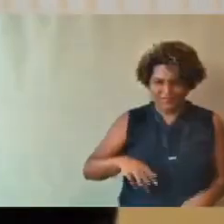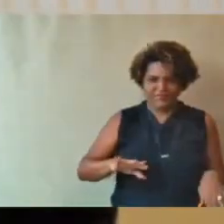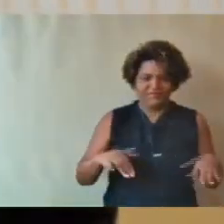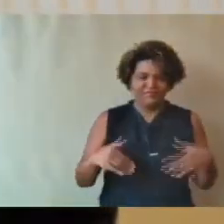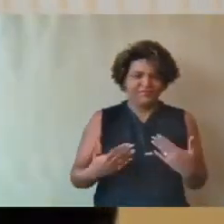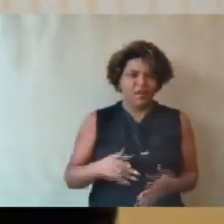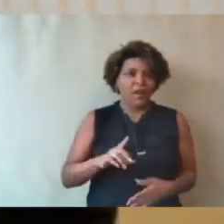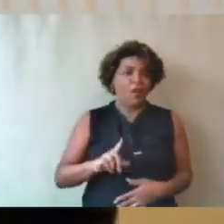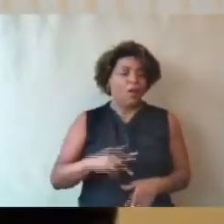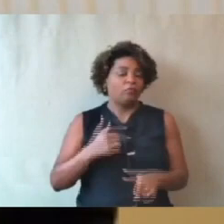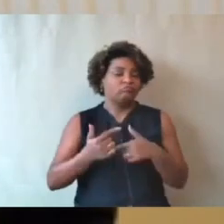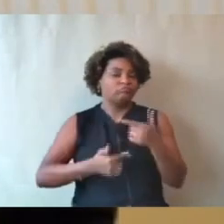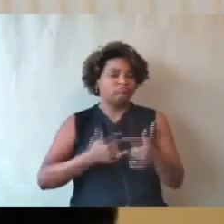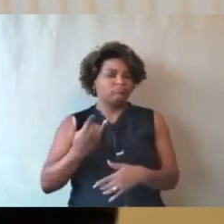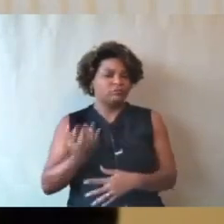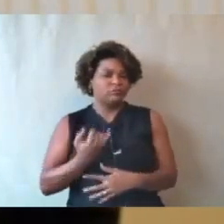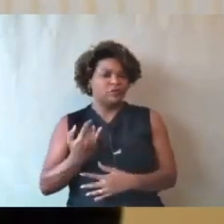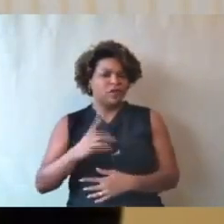na Lei